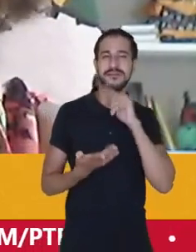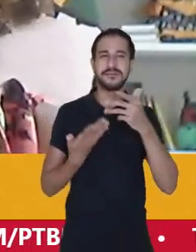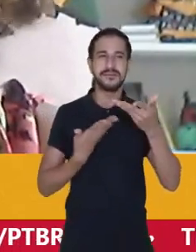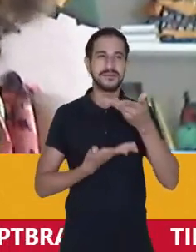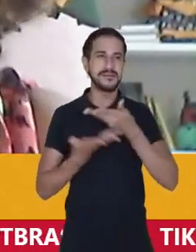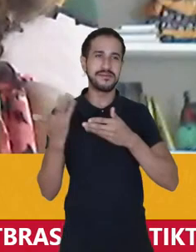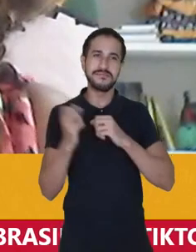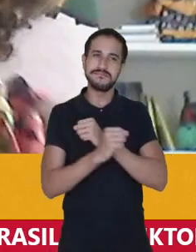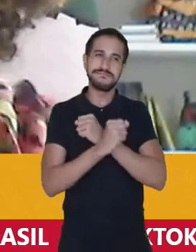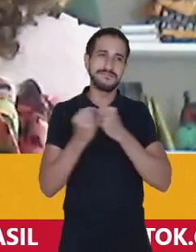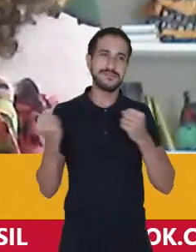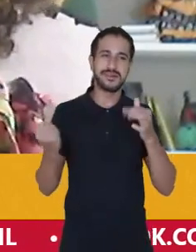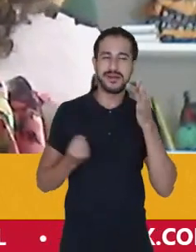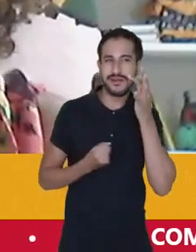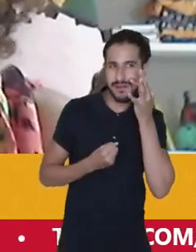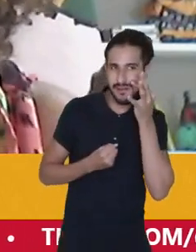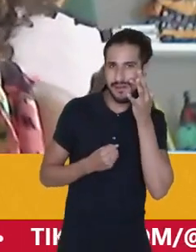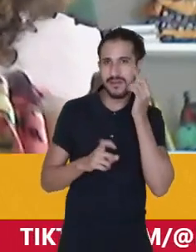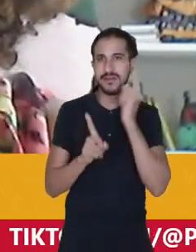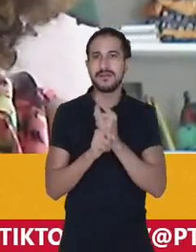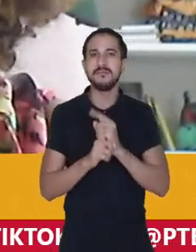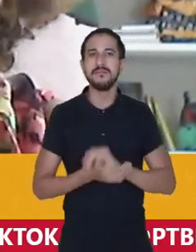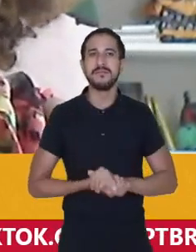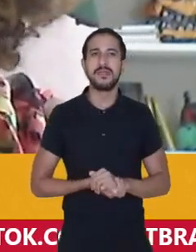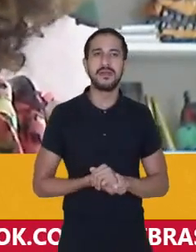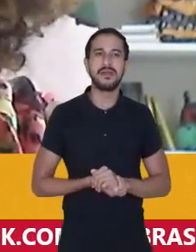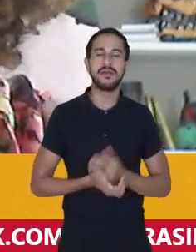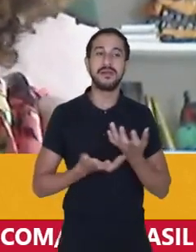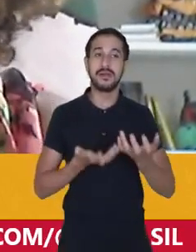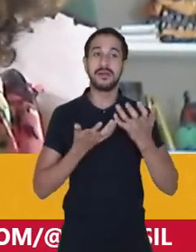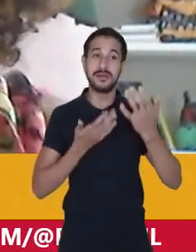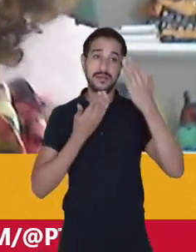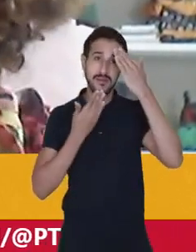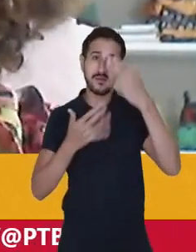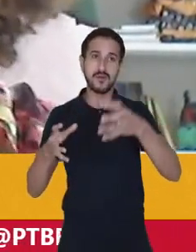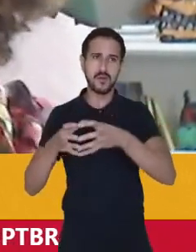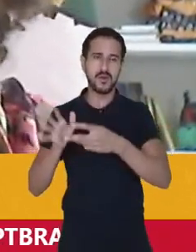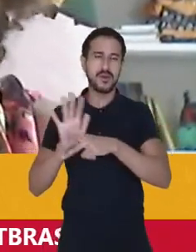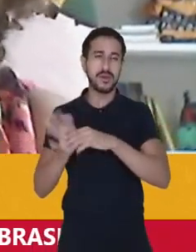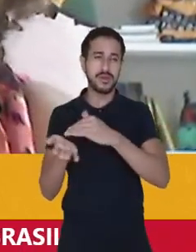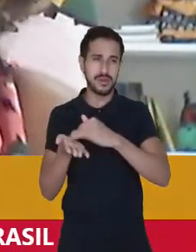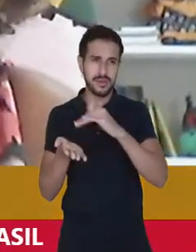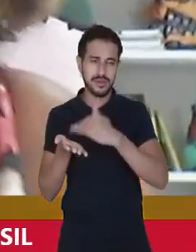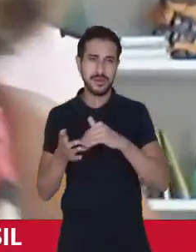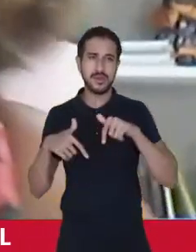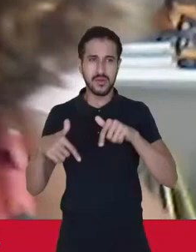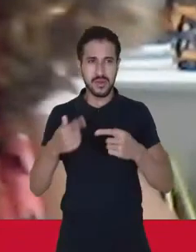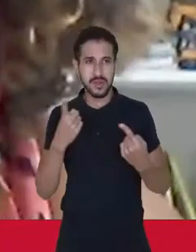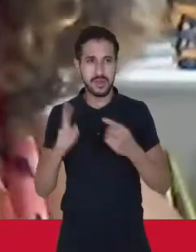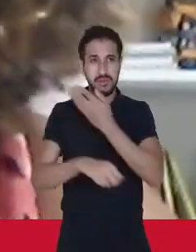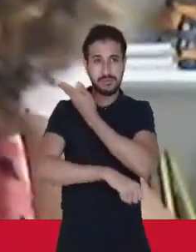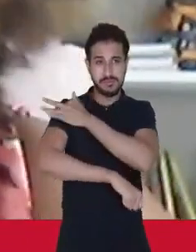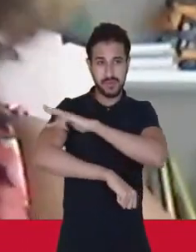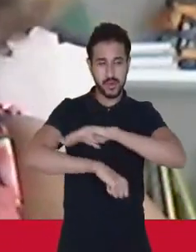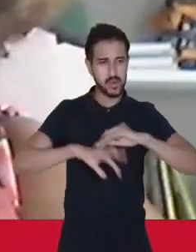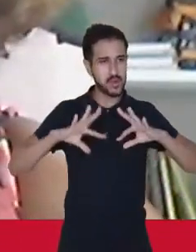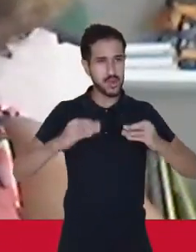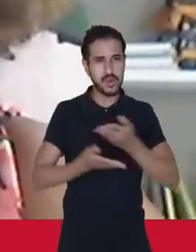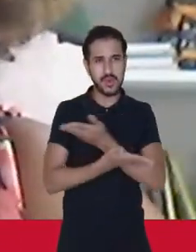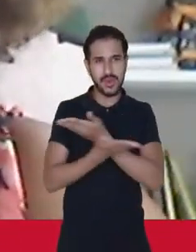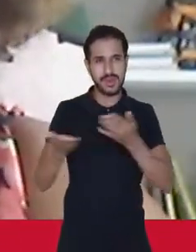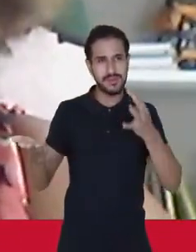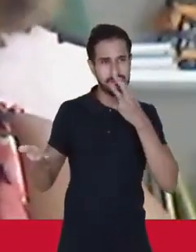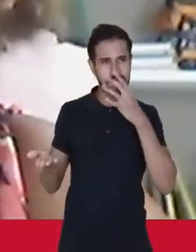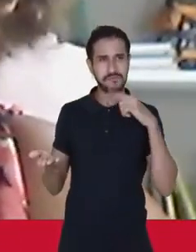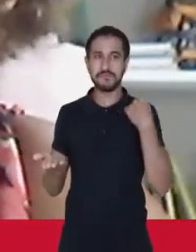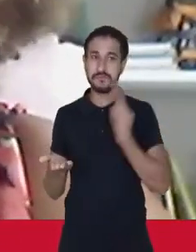está conseguindo se ver pessoalmente. Agradecer à equipe da Secretaria de Combate ao Racismo e todos aqueles que nos